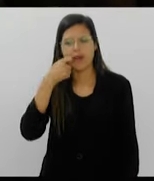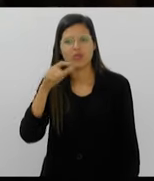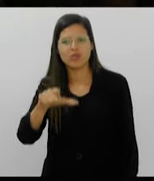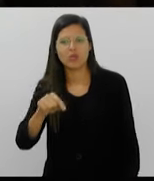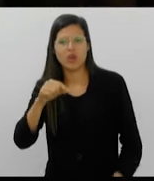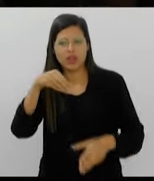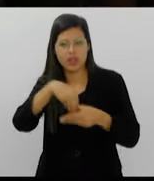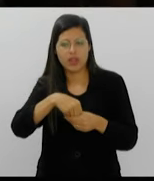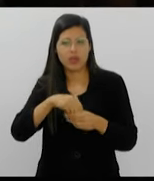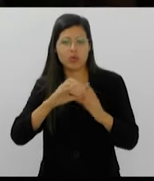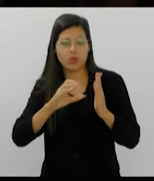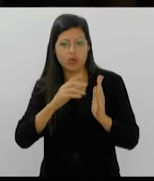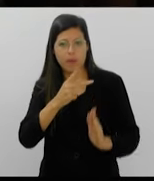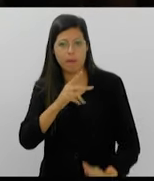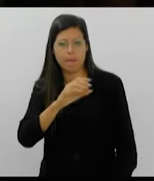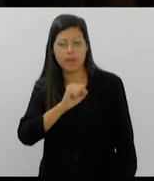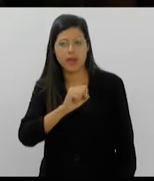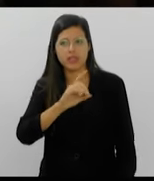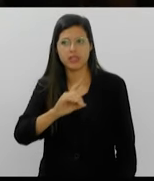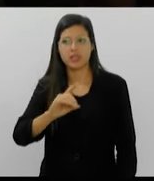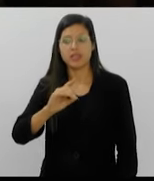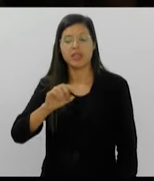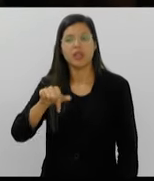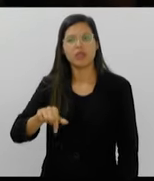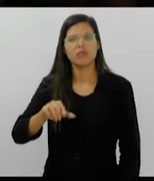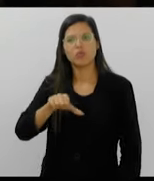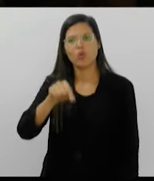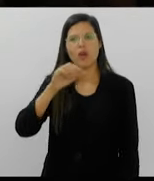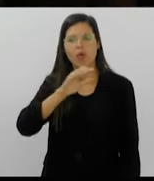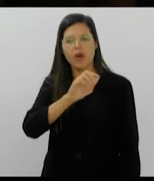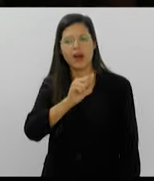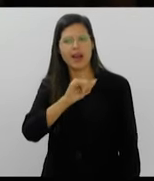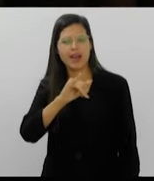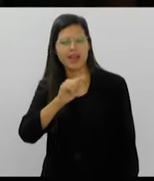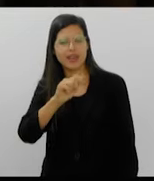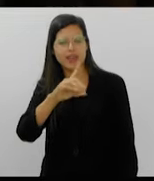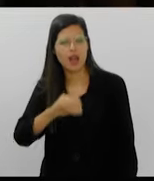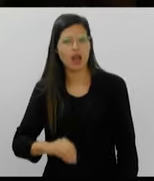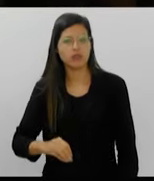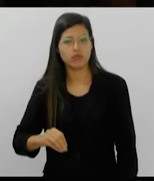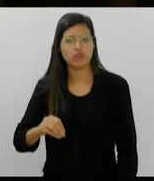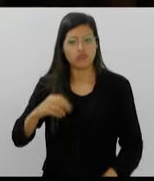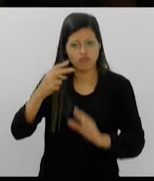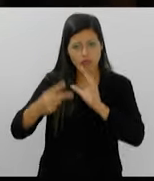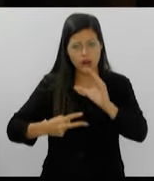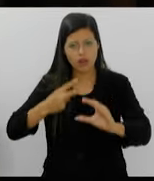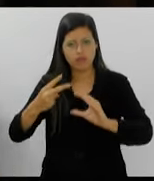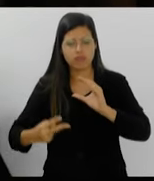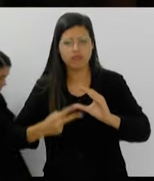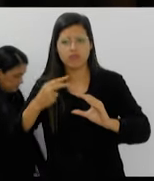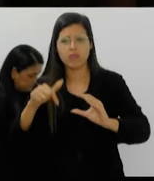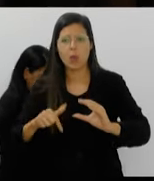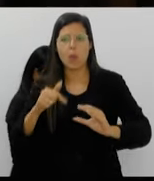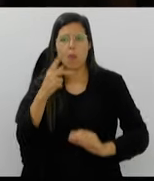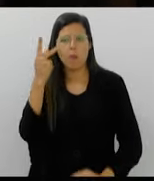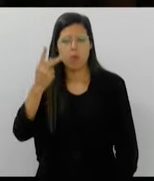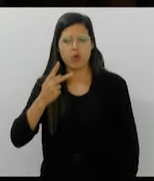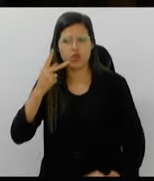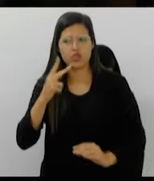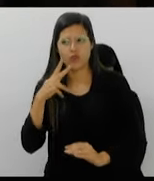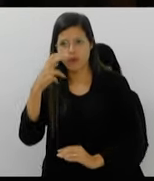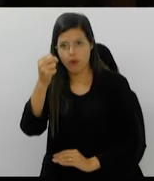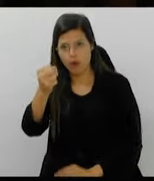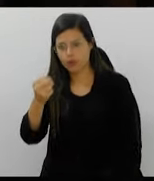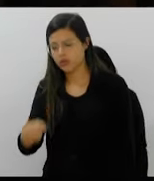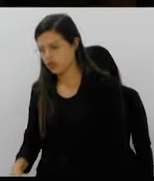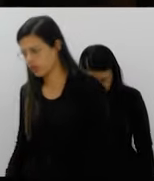PSD, o senhor Carlos Caiado, presidente da Câmara Municipal? Um político de mais estofo, mais musculatura, de mais